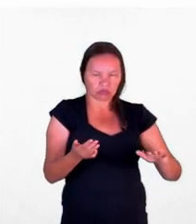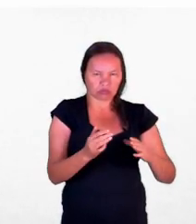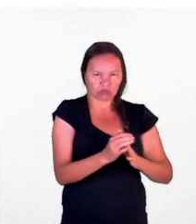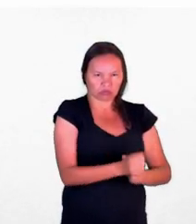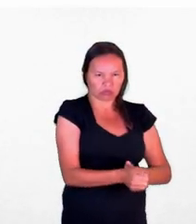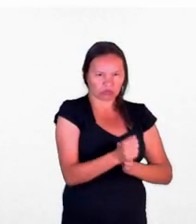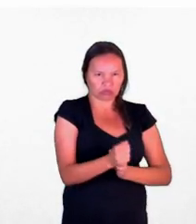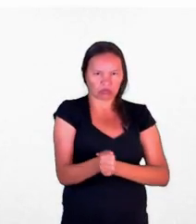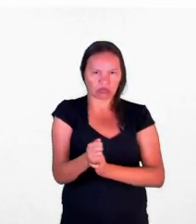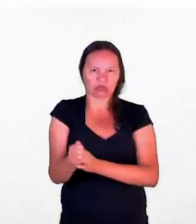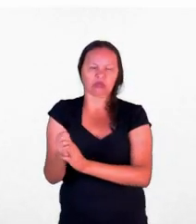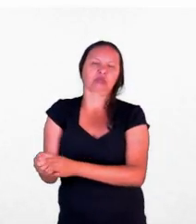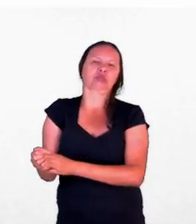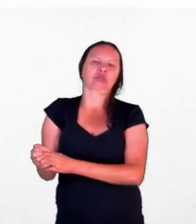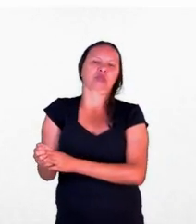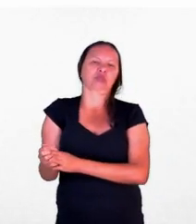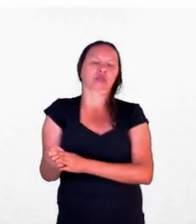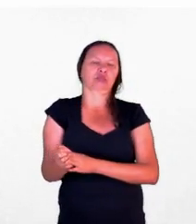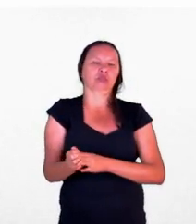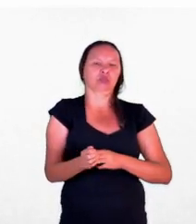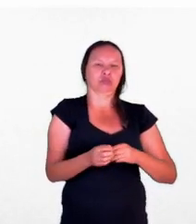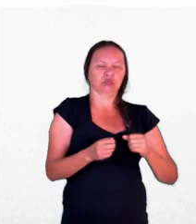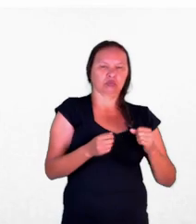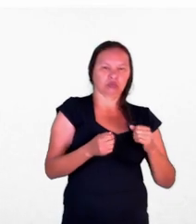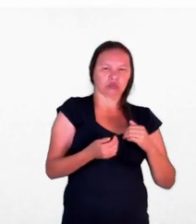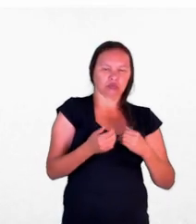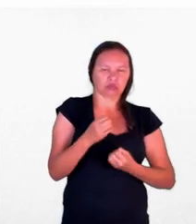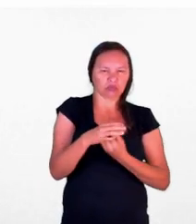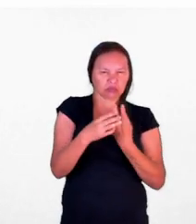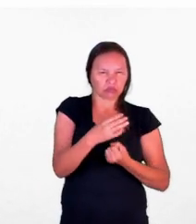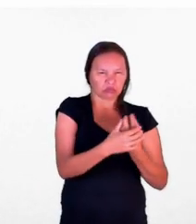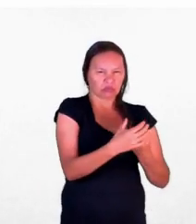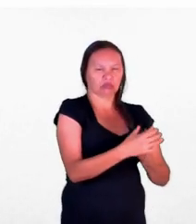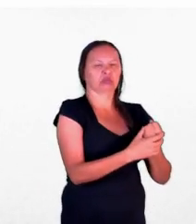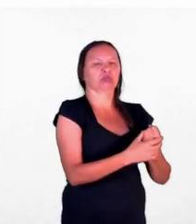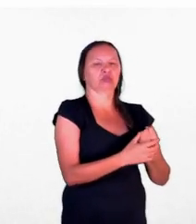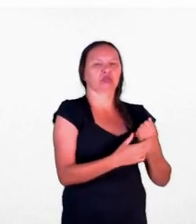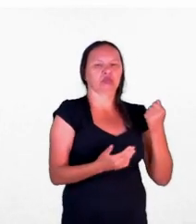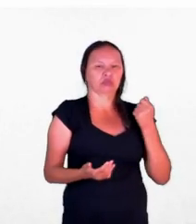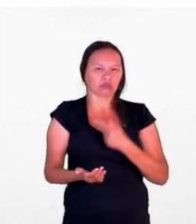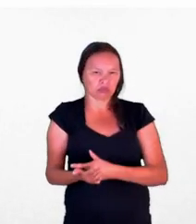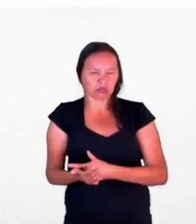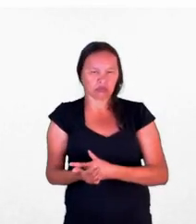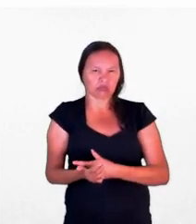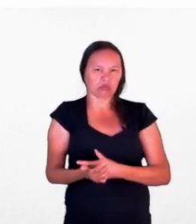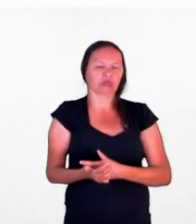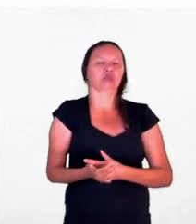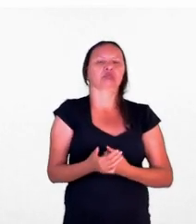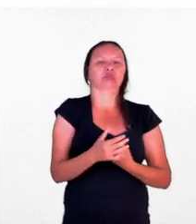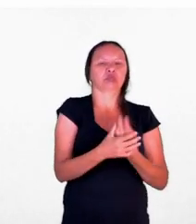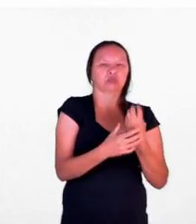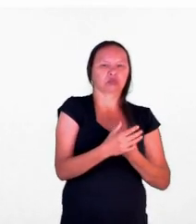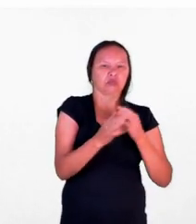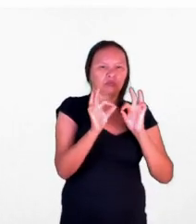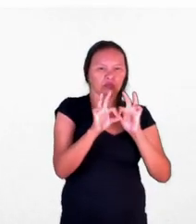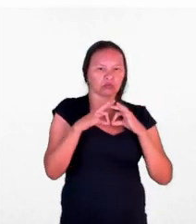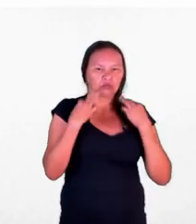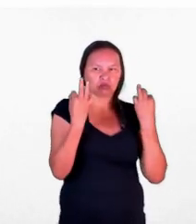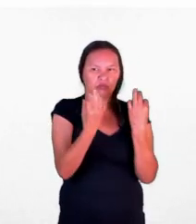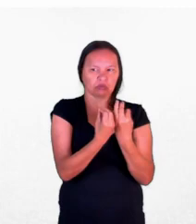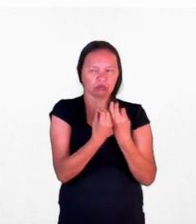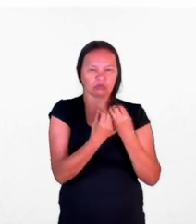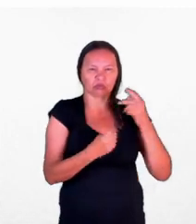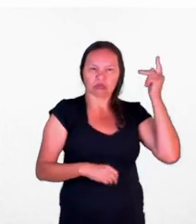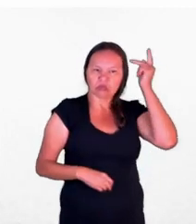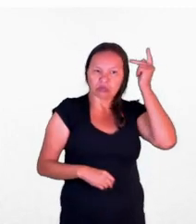o cumprimento do percentual de compra da Agricultura Familiar porque pelo menos aqui em São Paulo nos